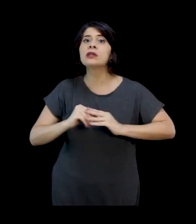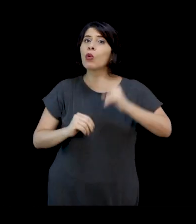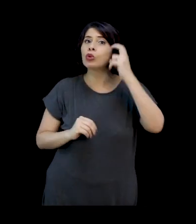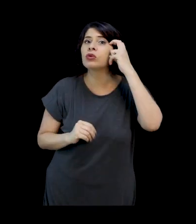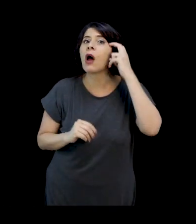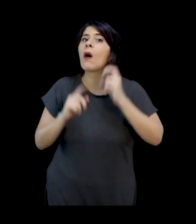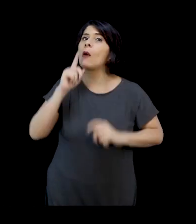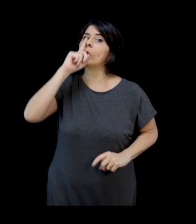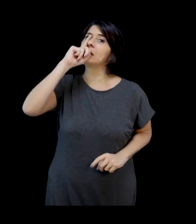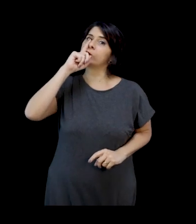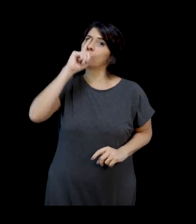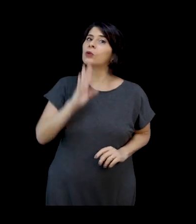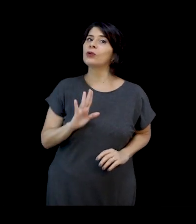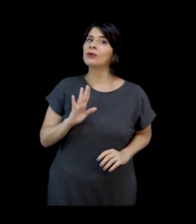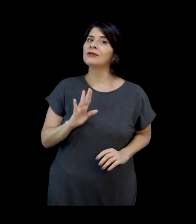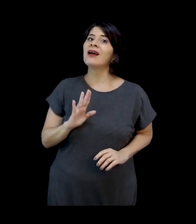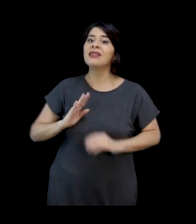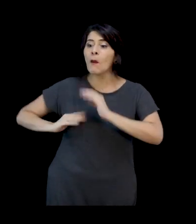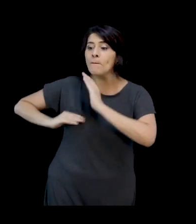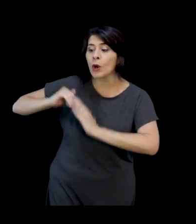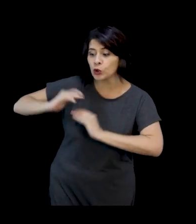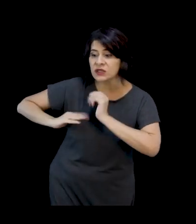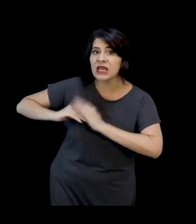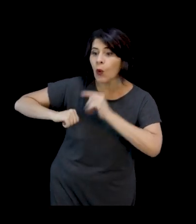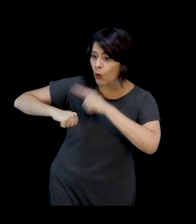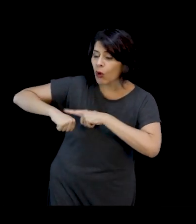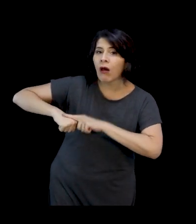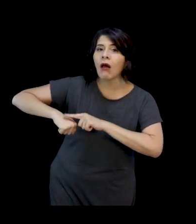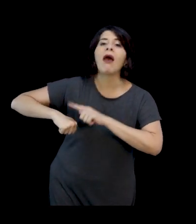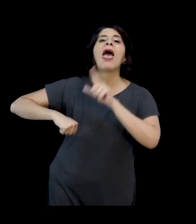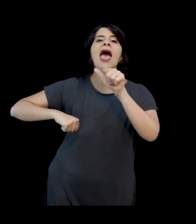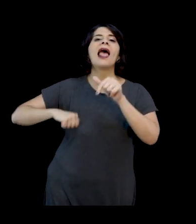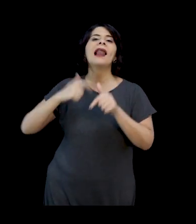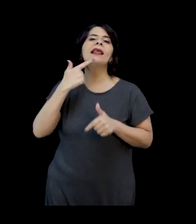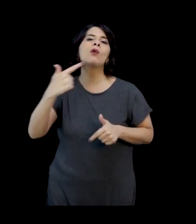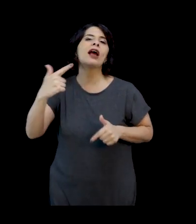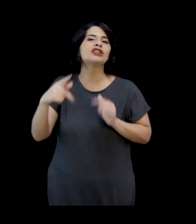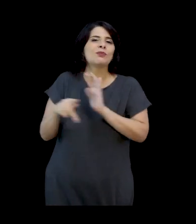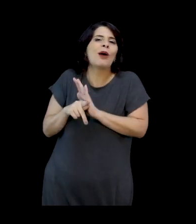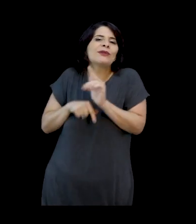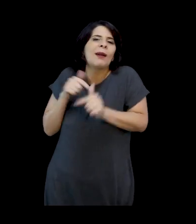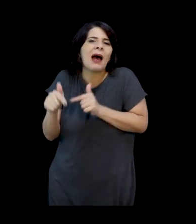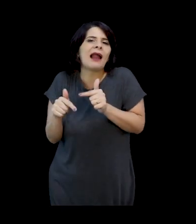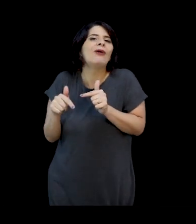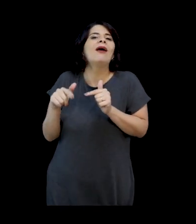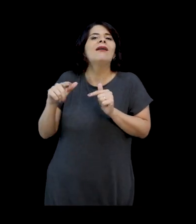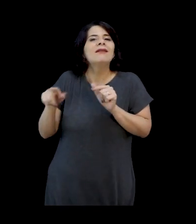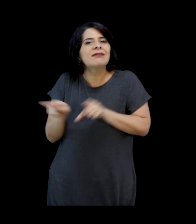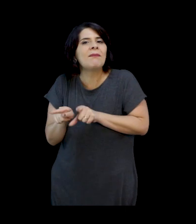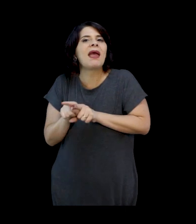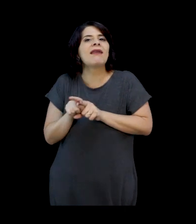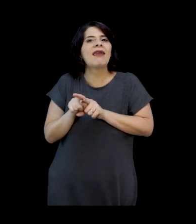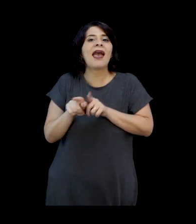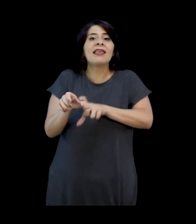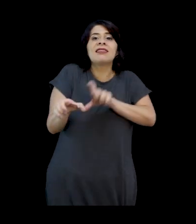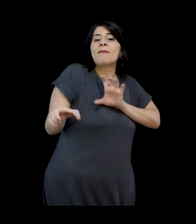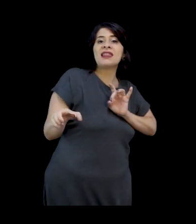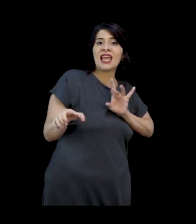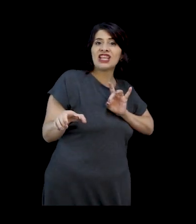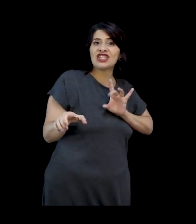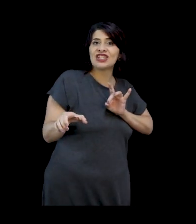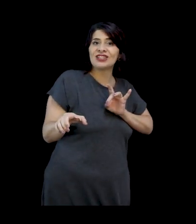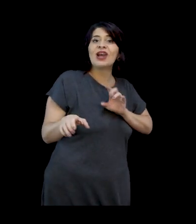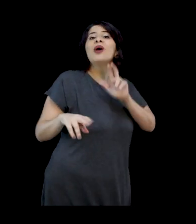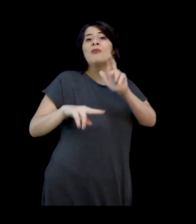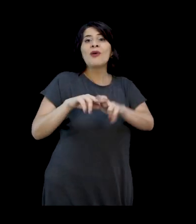produção cultural se transforme nisso, produção, ou seja, numa linguagem que se torna independente em si mesma. Elas viram